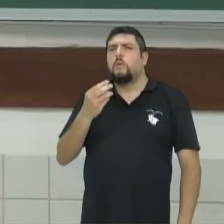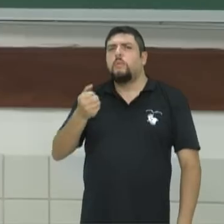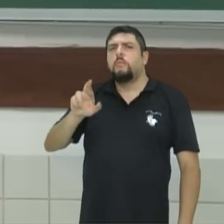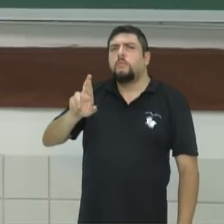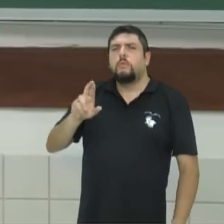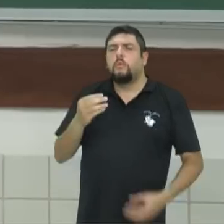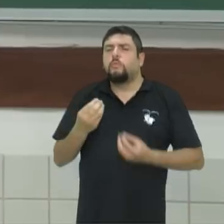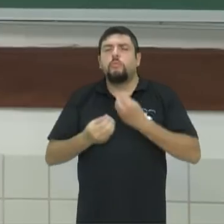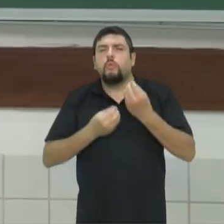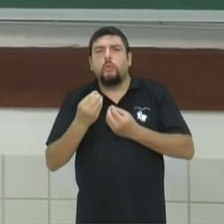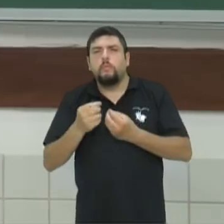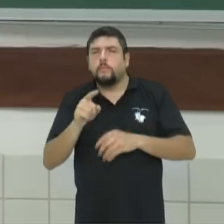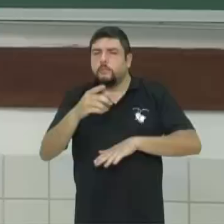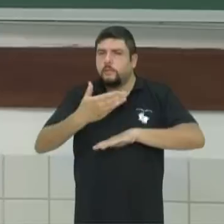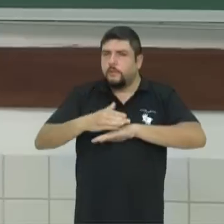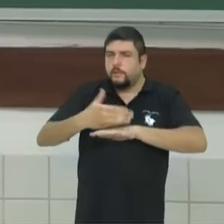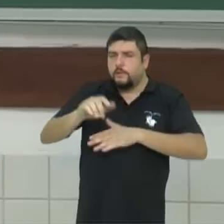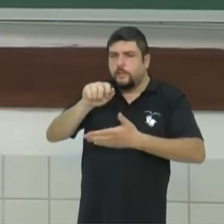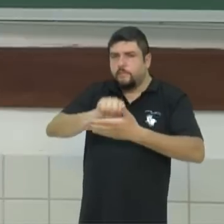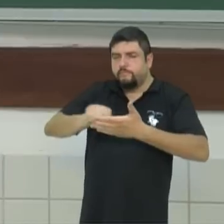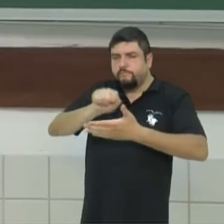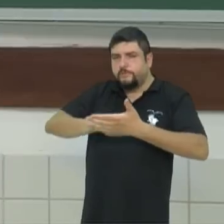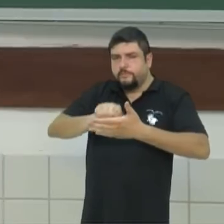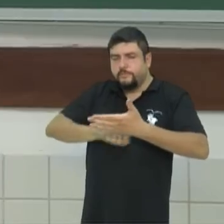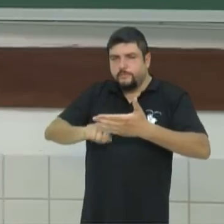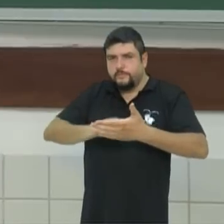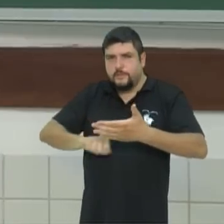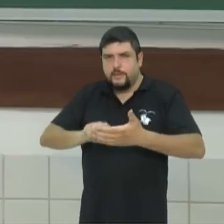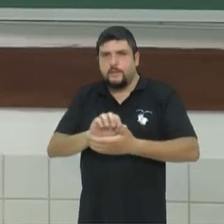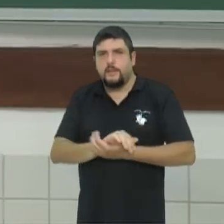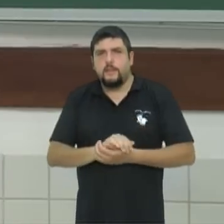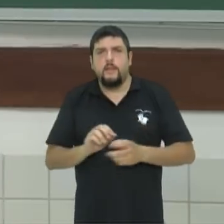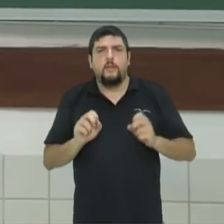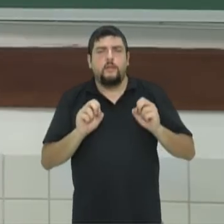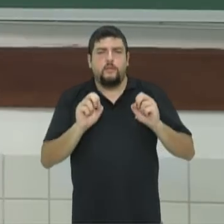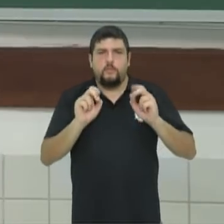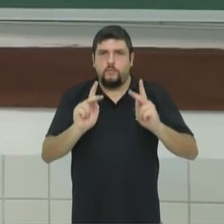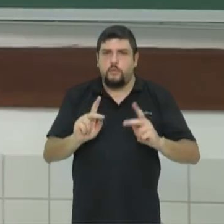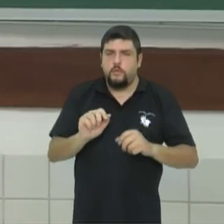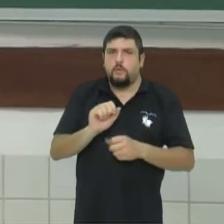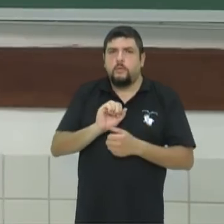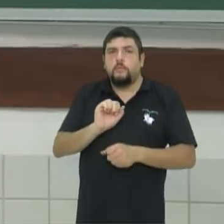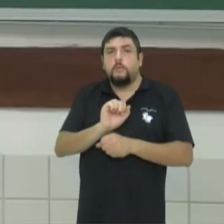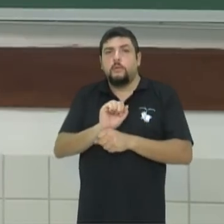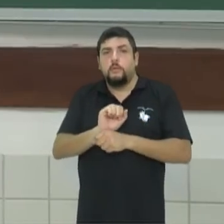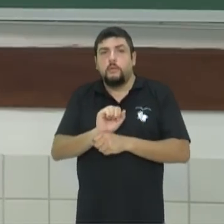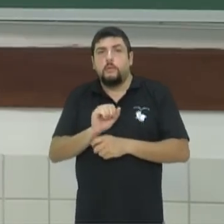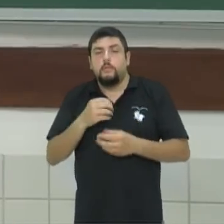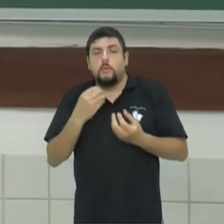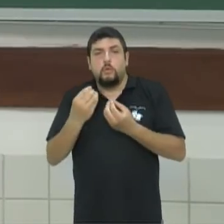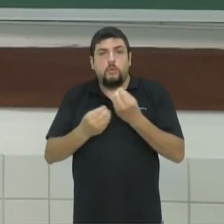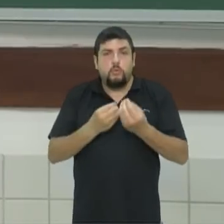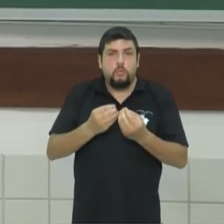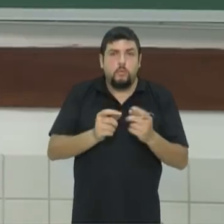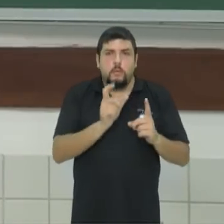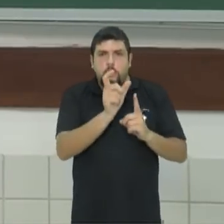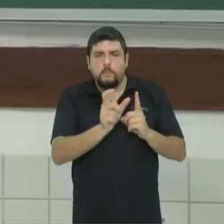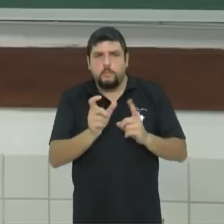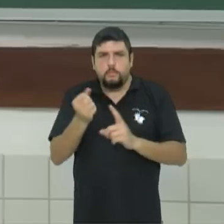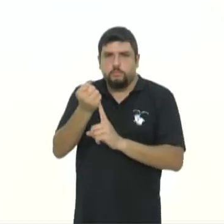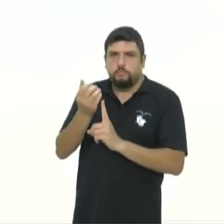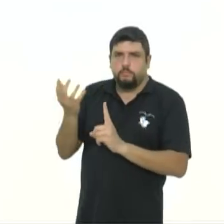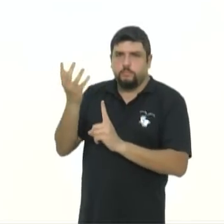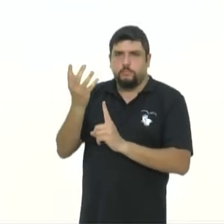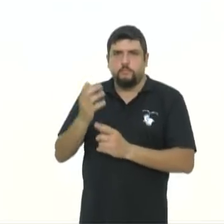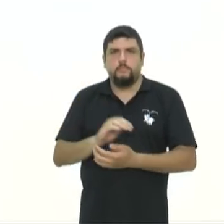vocês, explicando ali os elementos de humor que constituem as ilustrações, o discurso verbal e não verbal presente nessa charge.